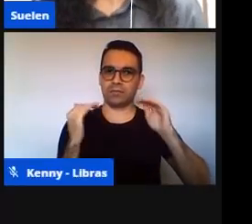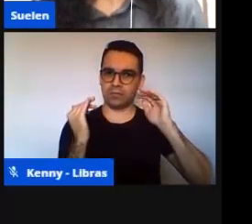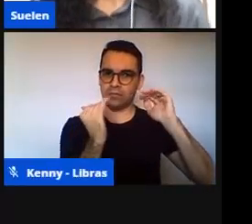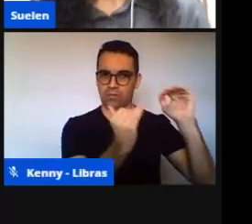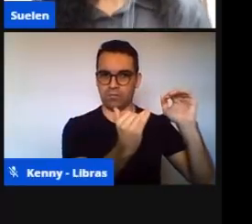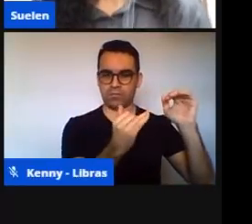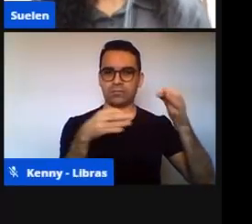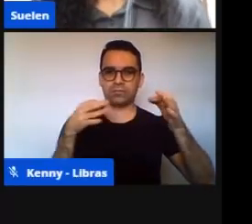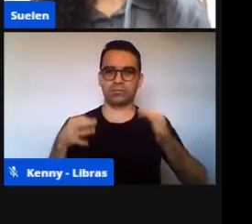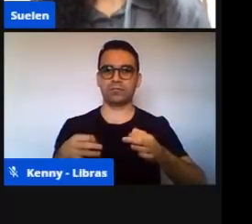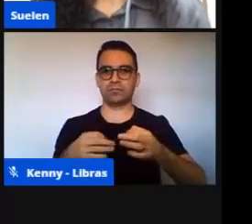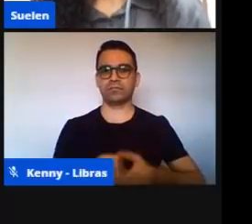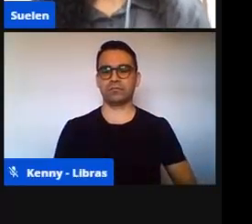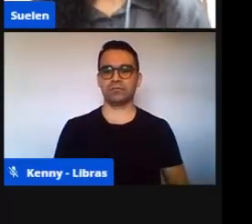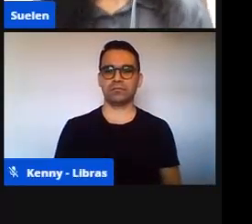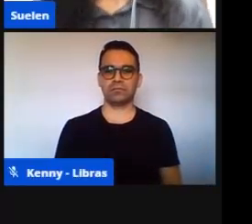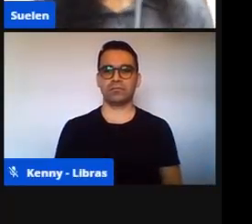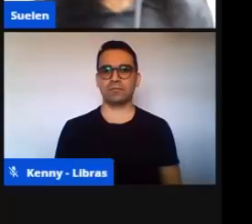Tá?